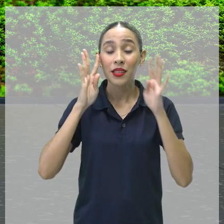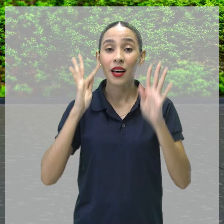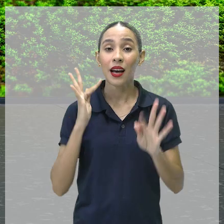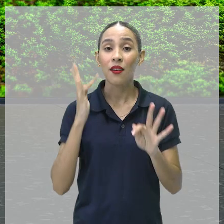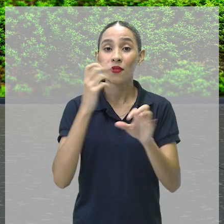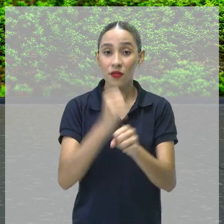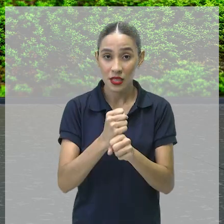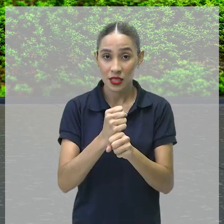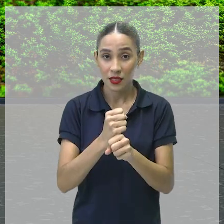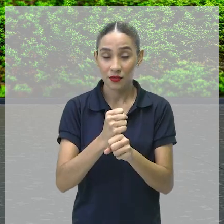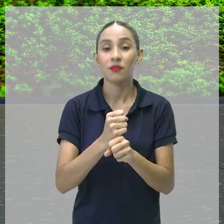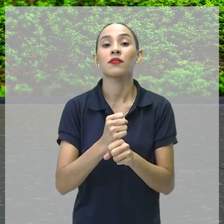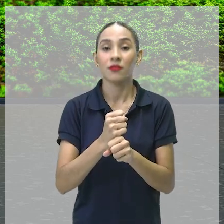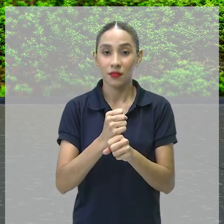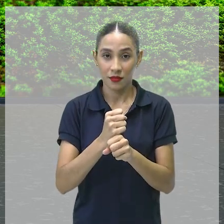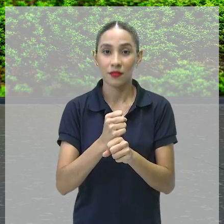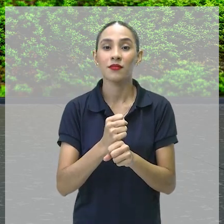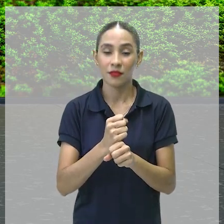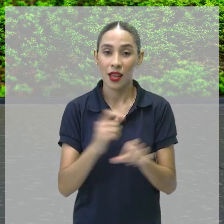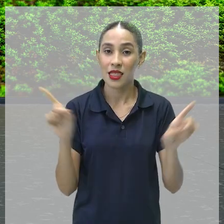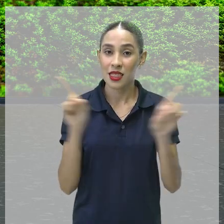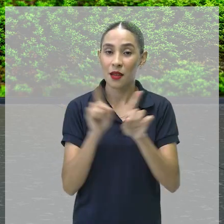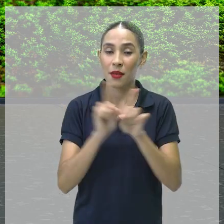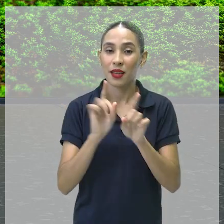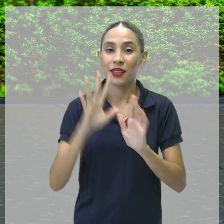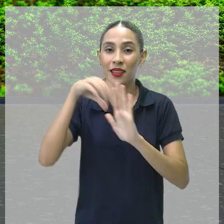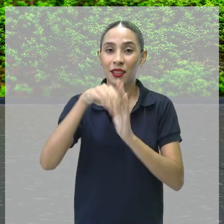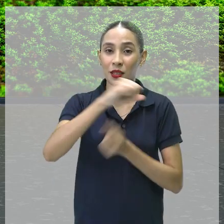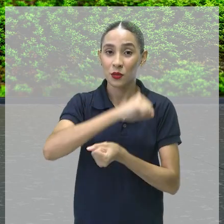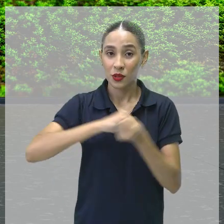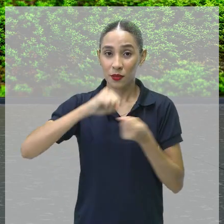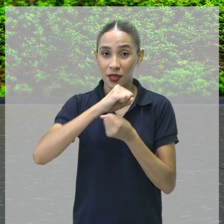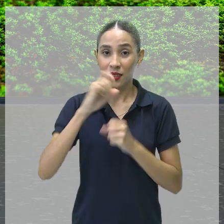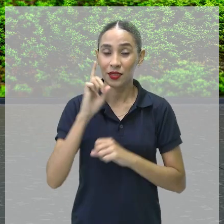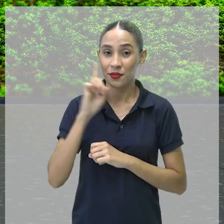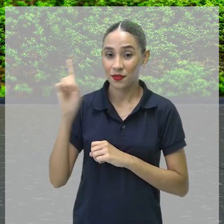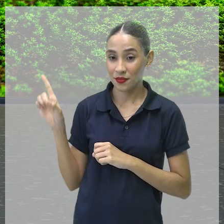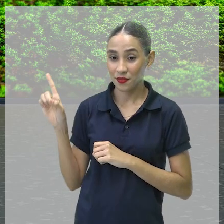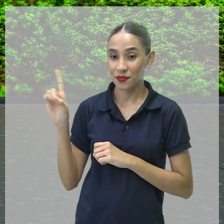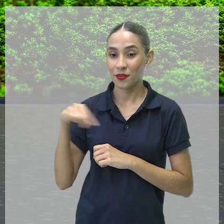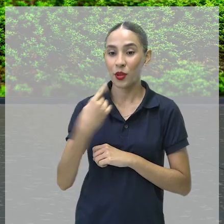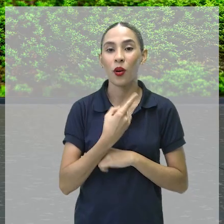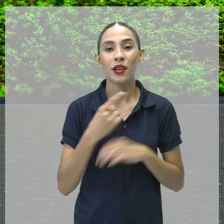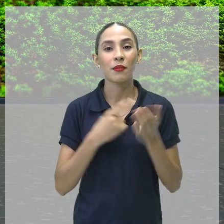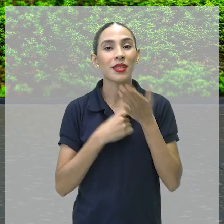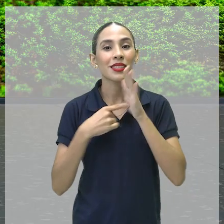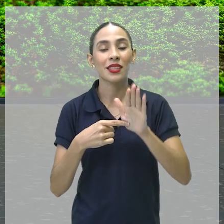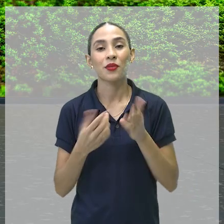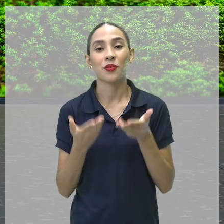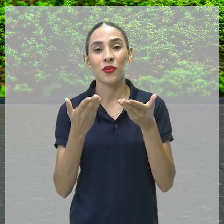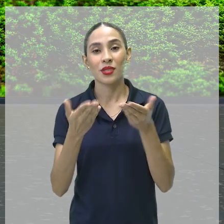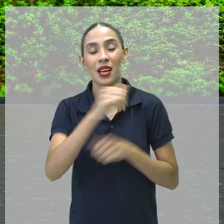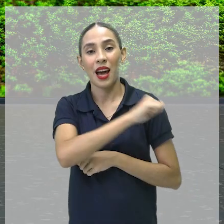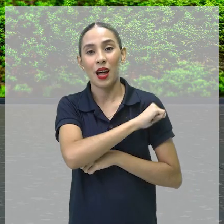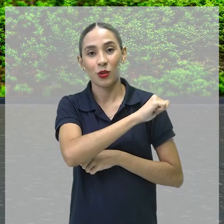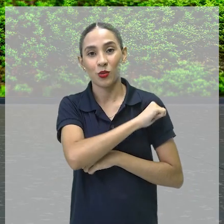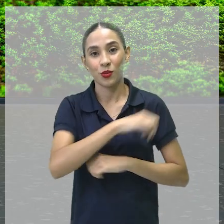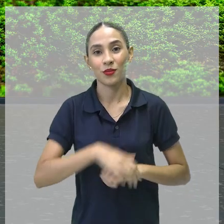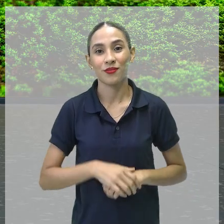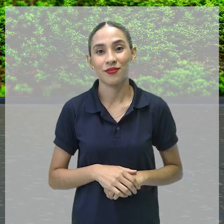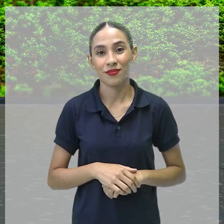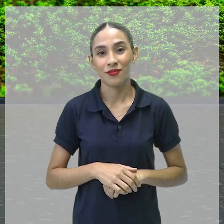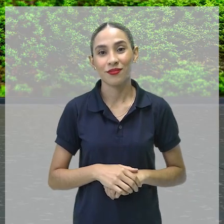a física está também na sustentabilidade. Olha aí, estamos aí mostrando para